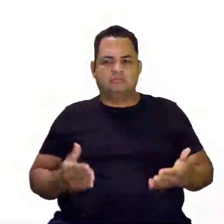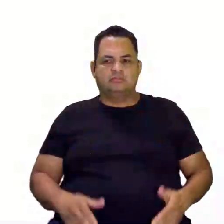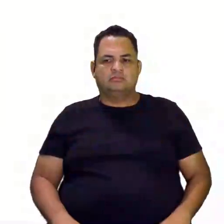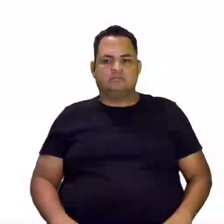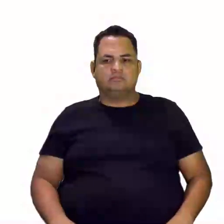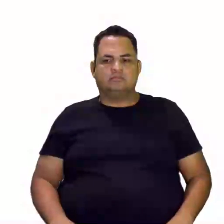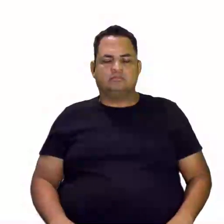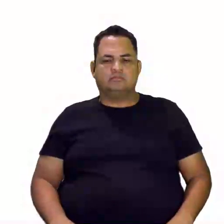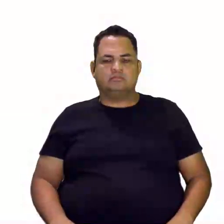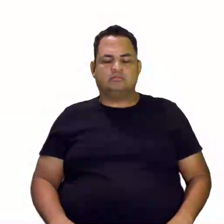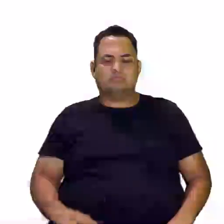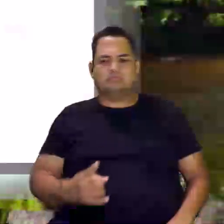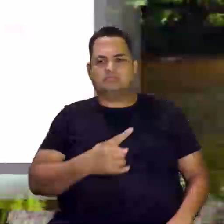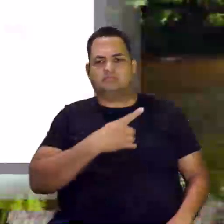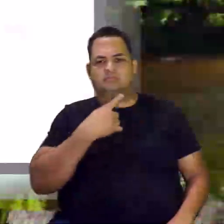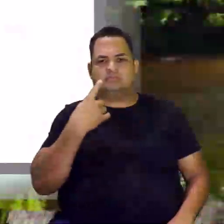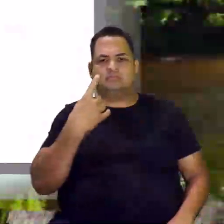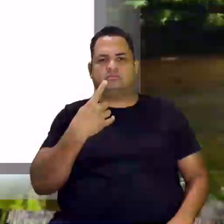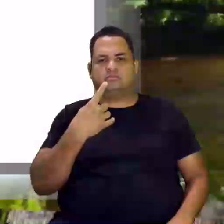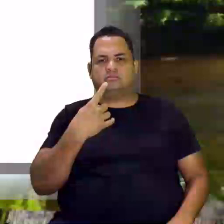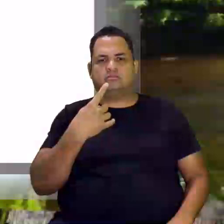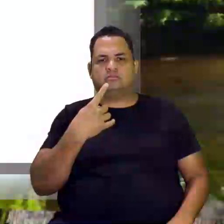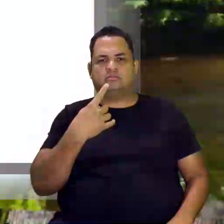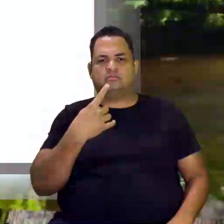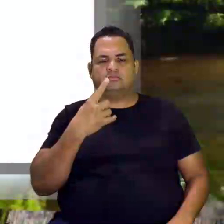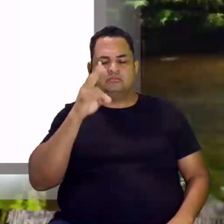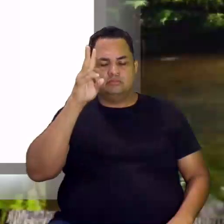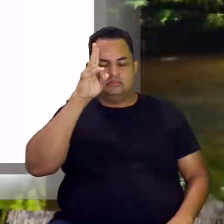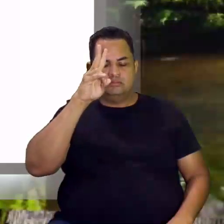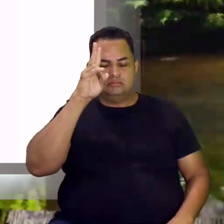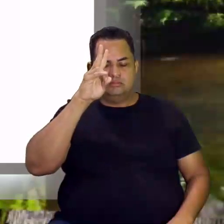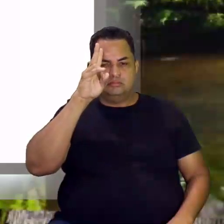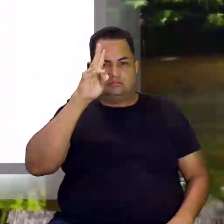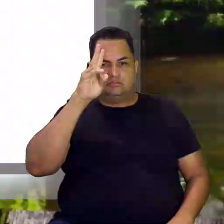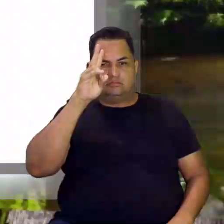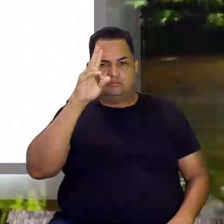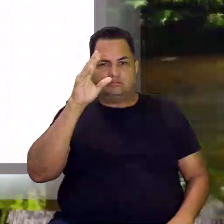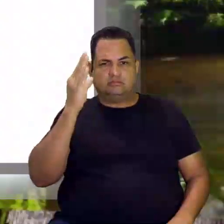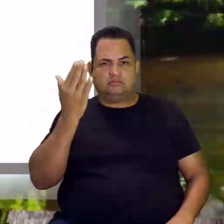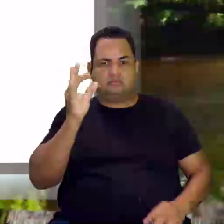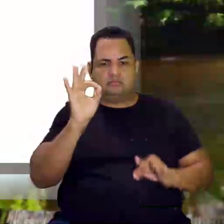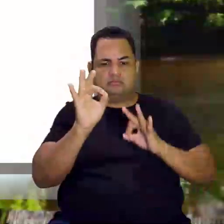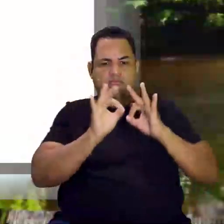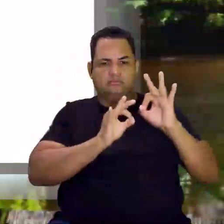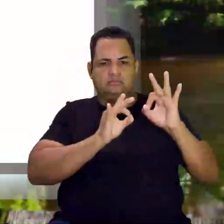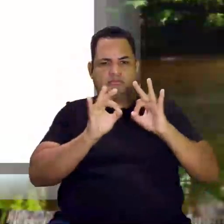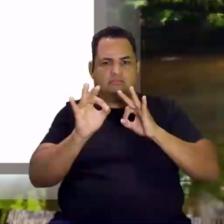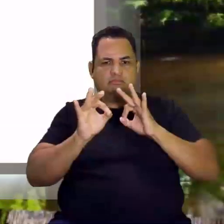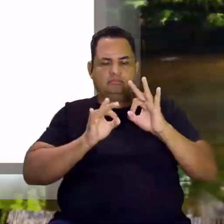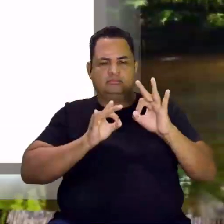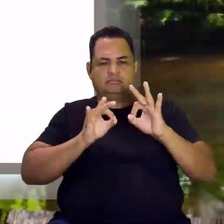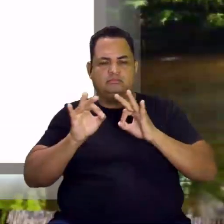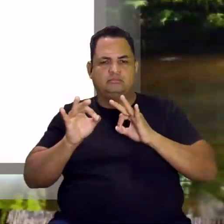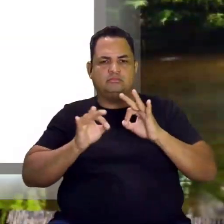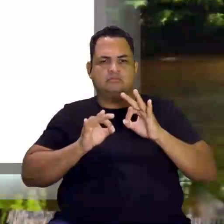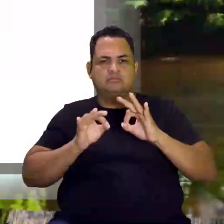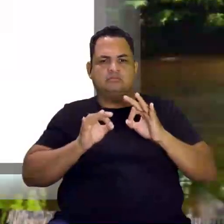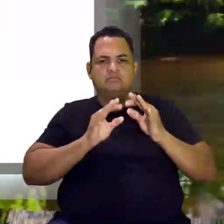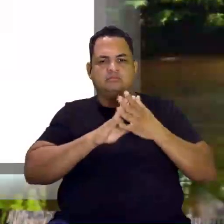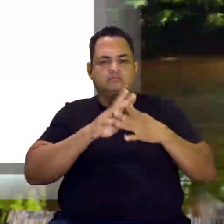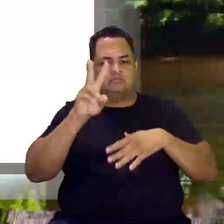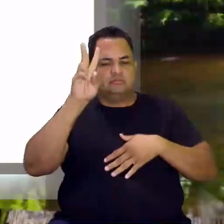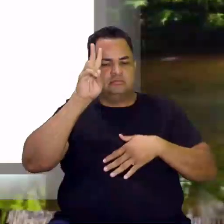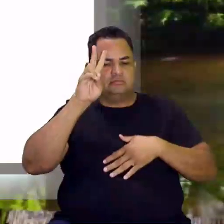mim, quando a gente lembra e a gente está construindo todo um